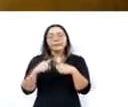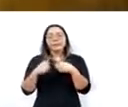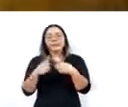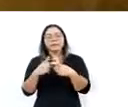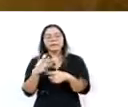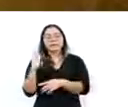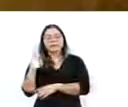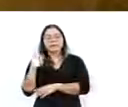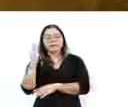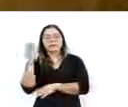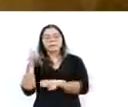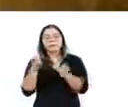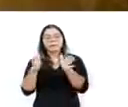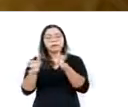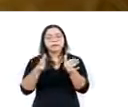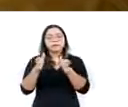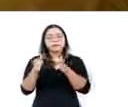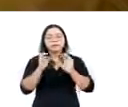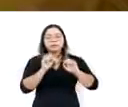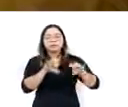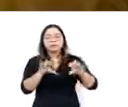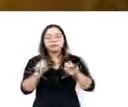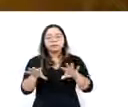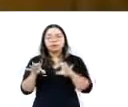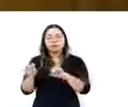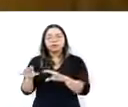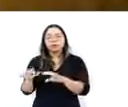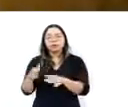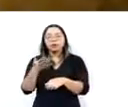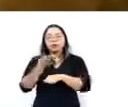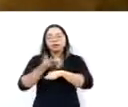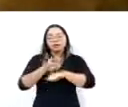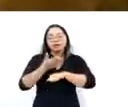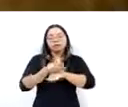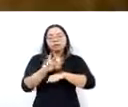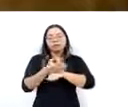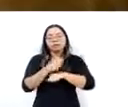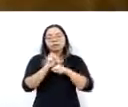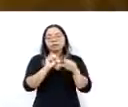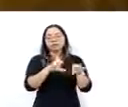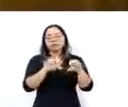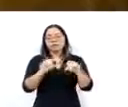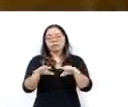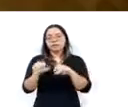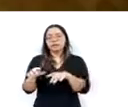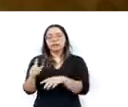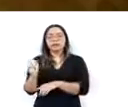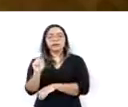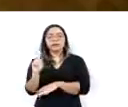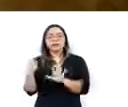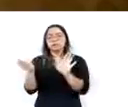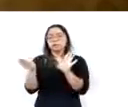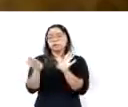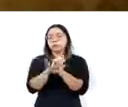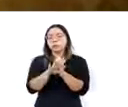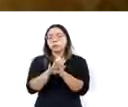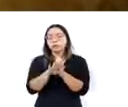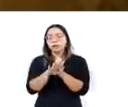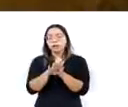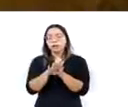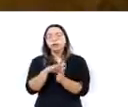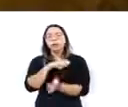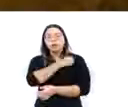das possibilidades das práticas educacionais que não chegaram ao público-alvo como deveria chegar, que são os